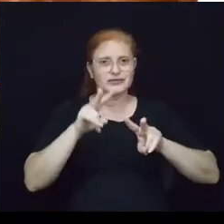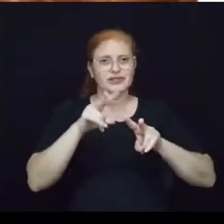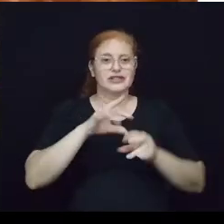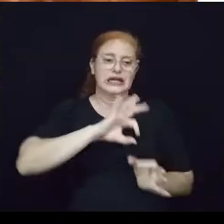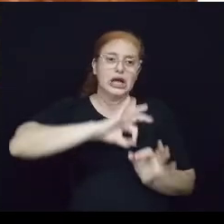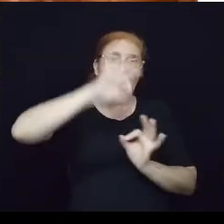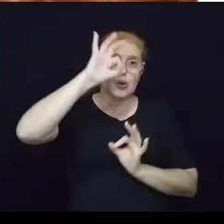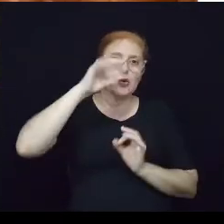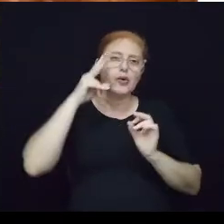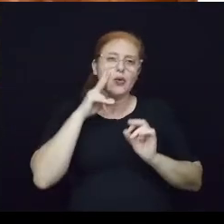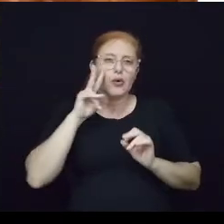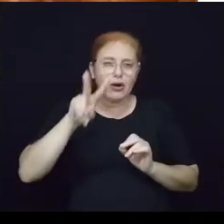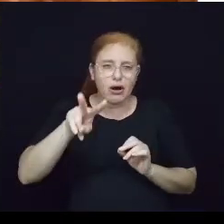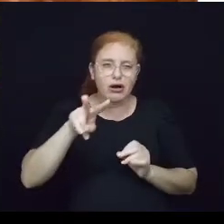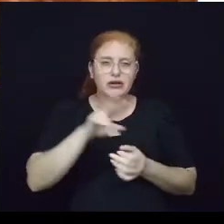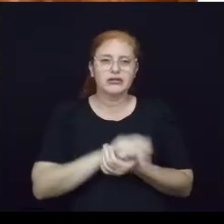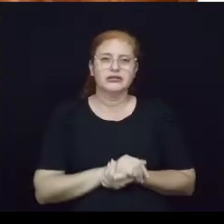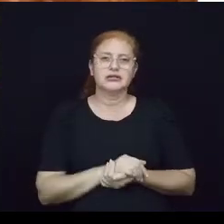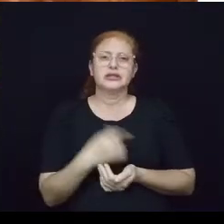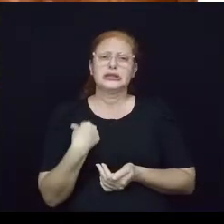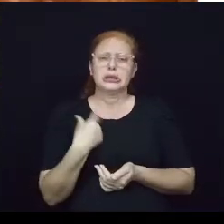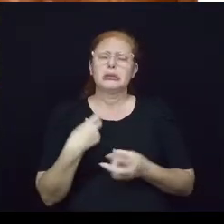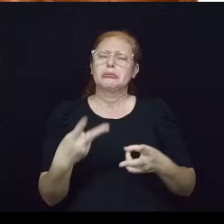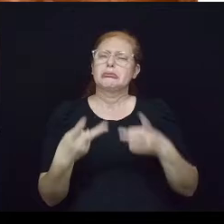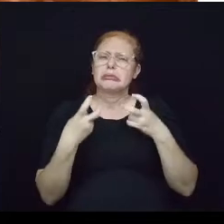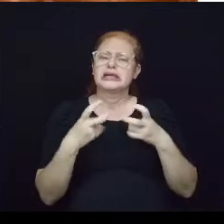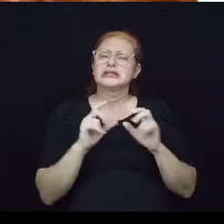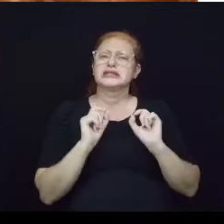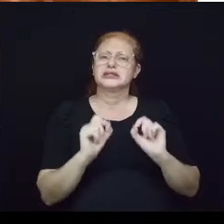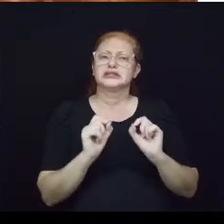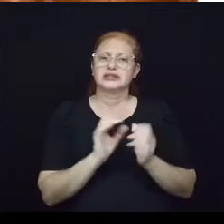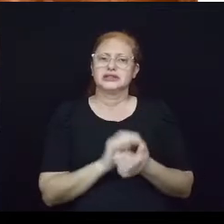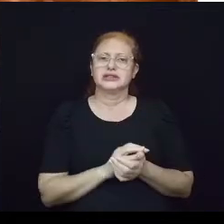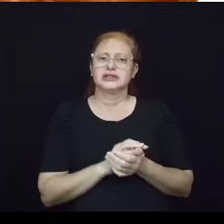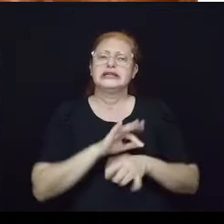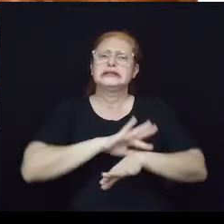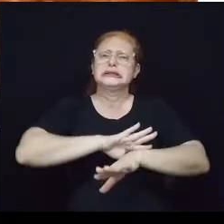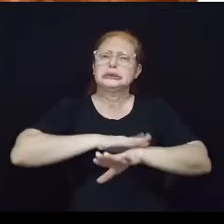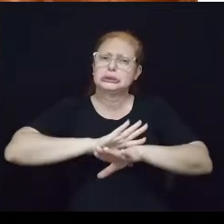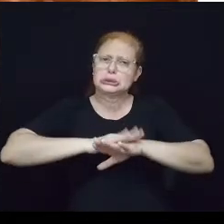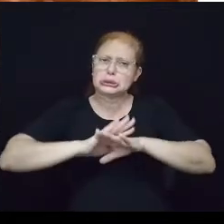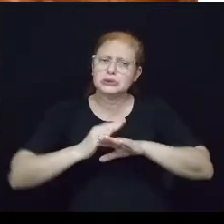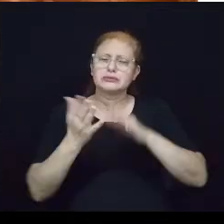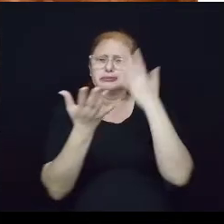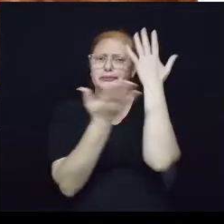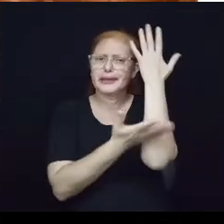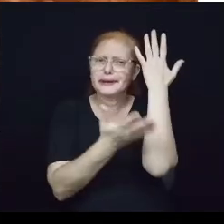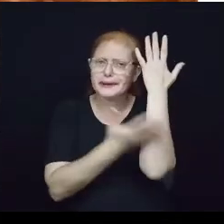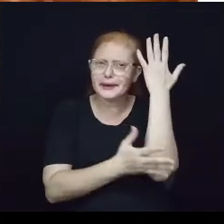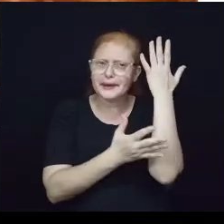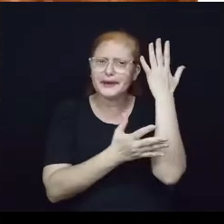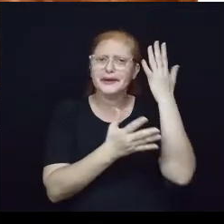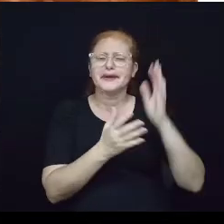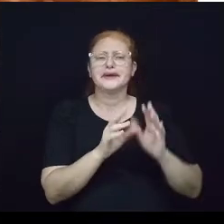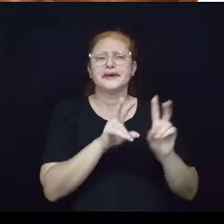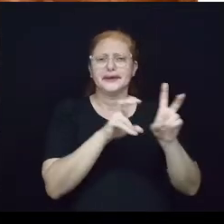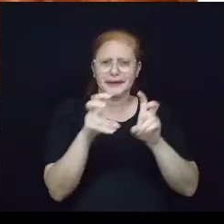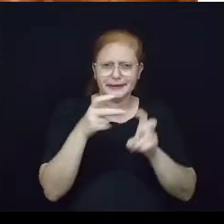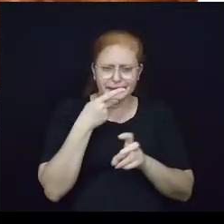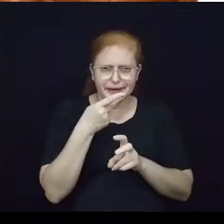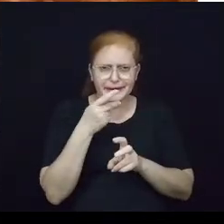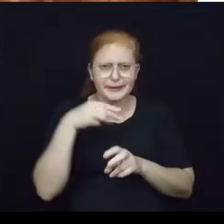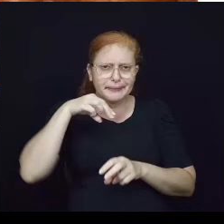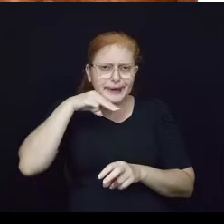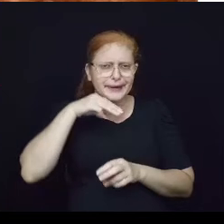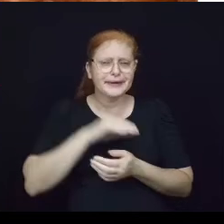dos olhos, nós podemos perceber a textura da madeira. É disso que tu está falando, Mauro.